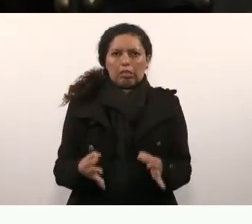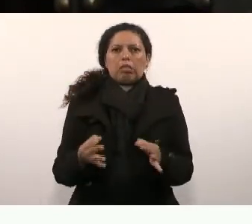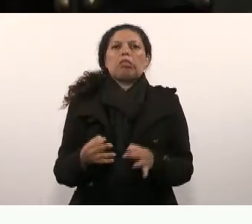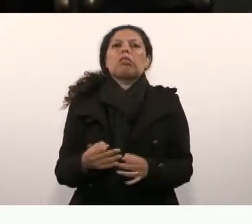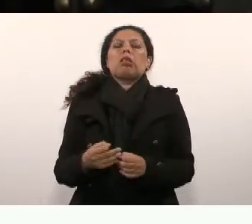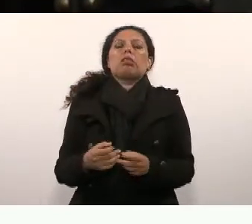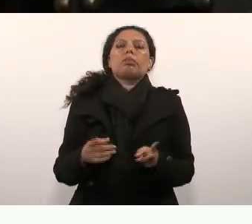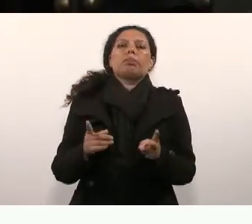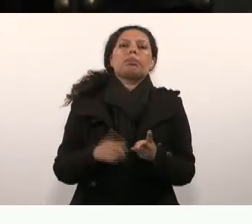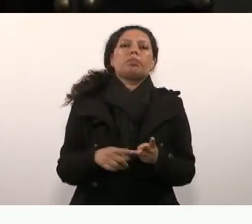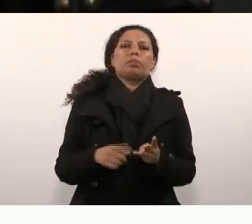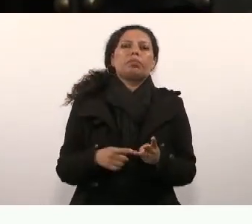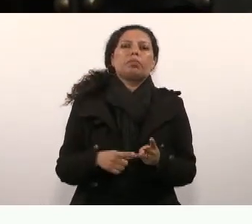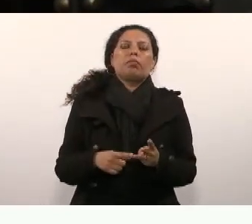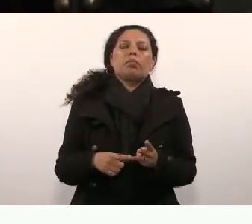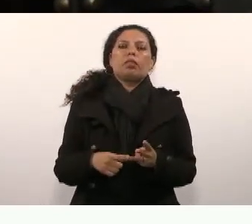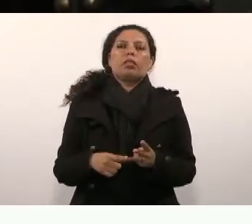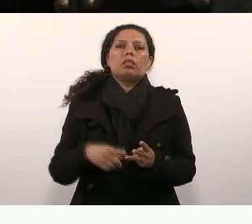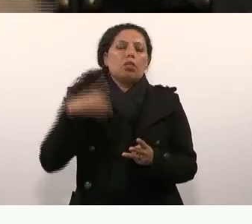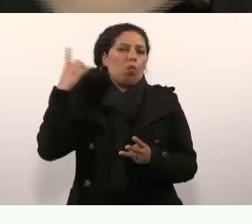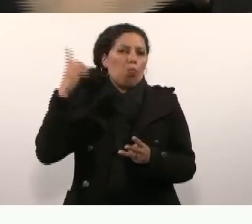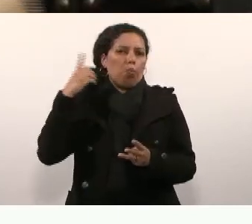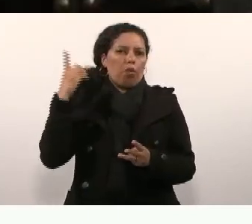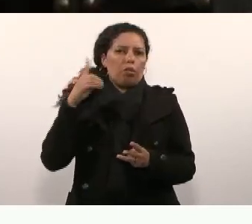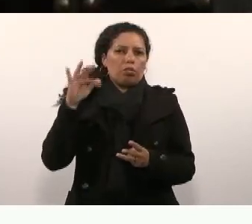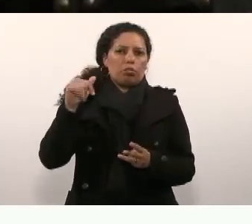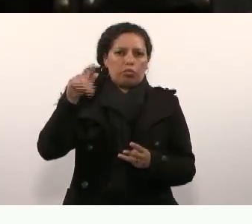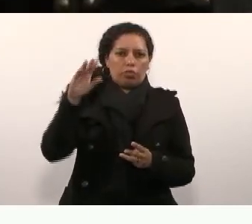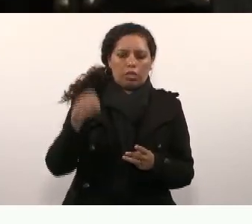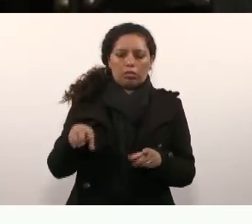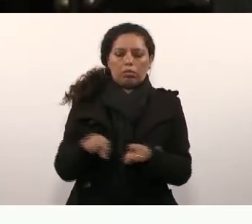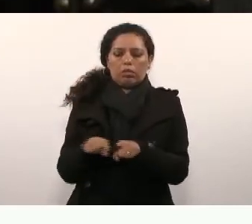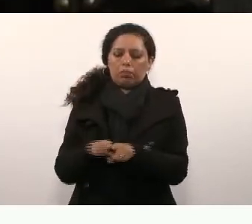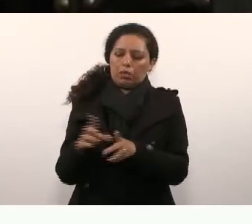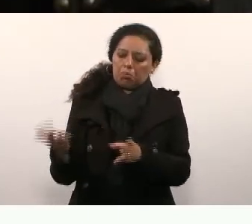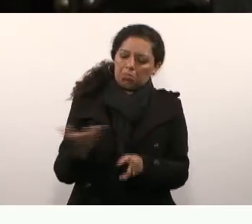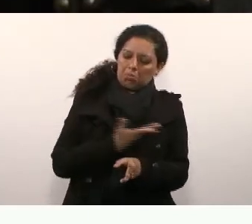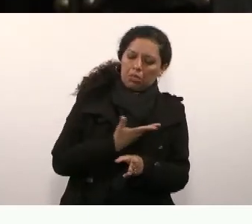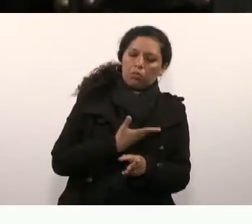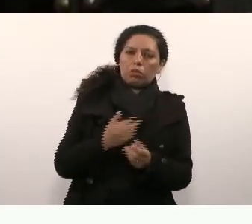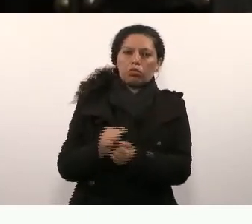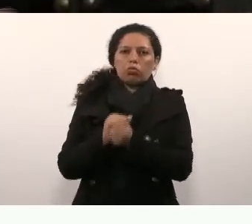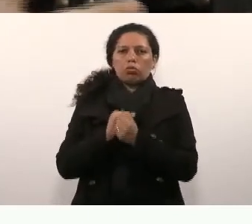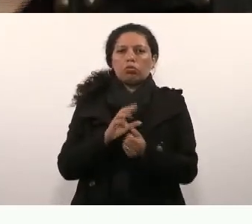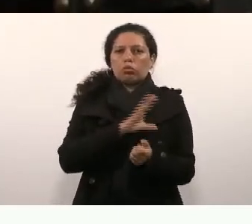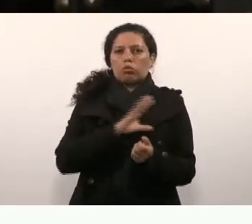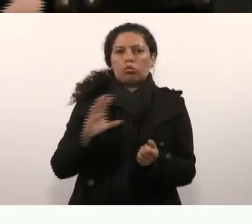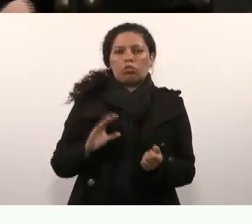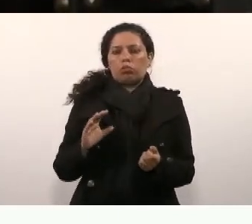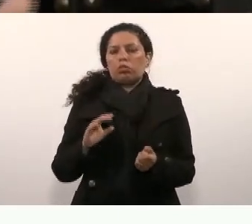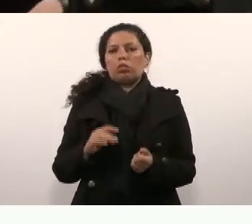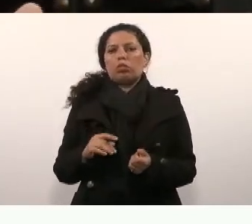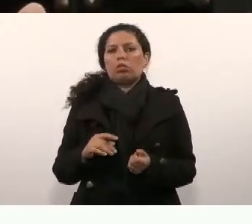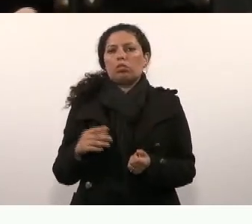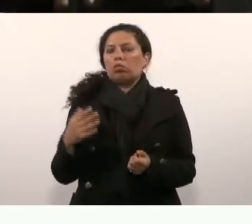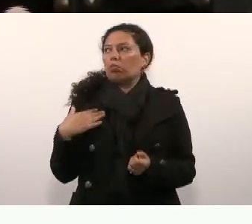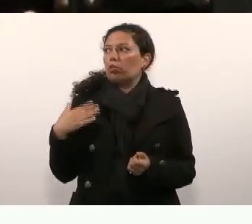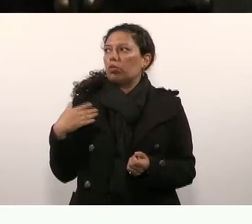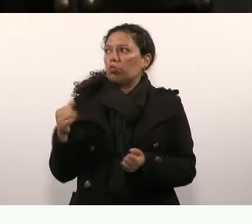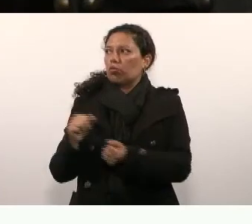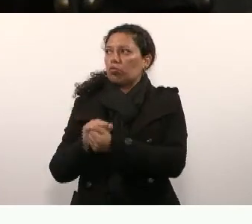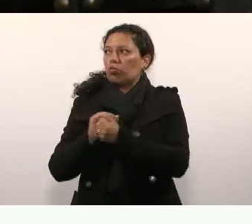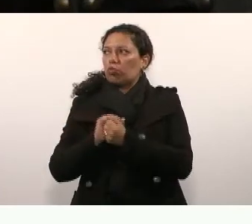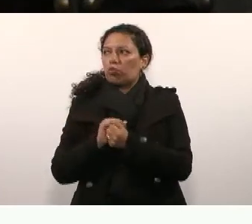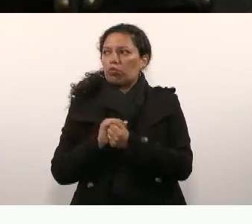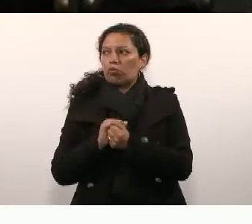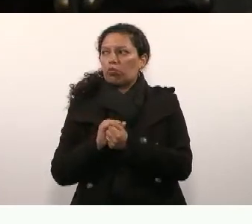na nossa comissão. Sempre um prazer. E o deputado Tiago Pampolho, um parceiro aqui também das comissões. Pessoal, do meu lado